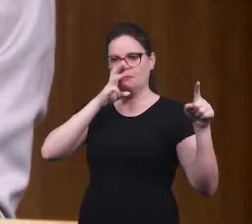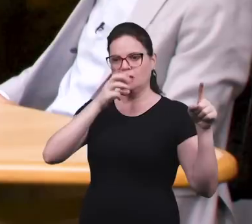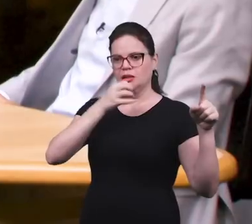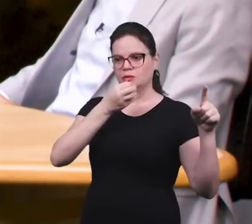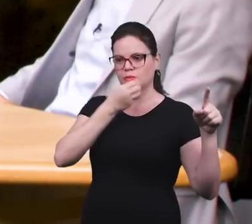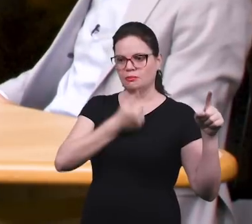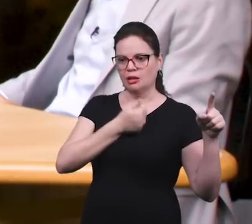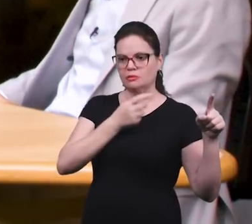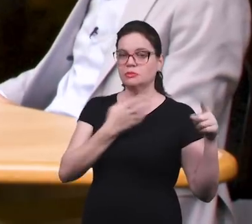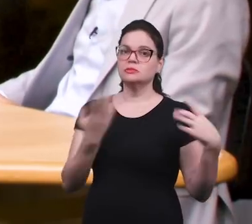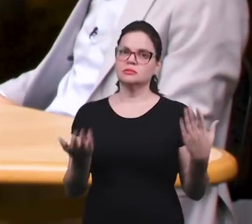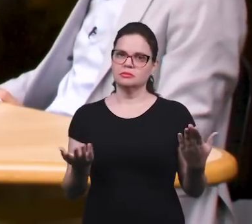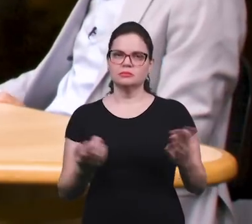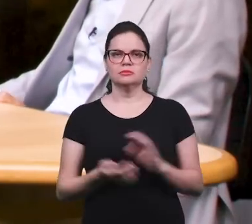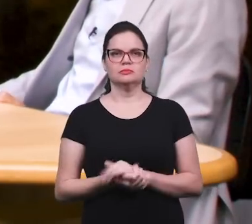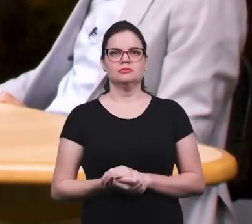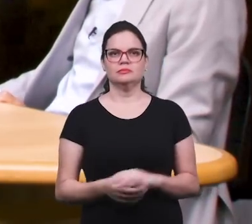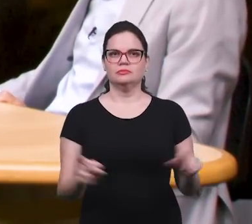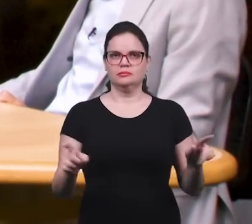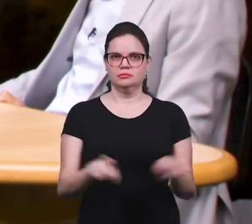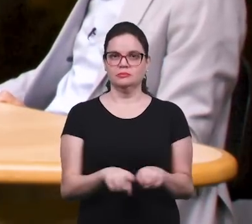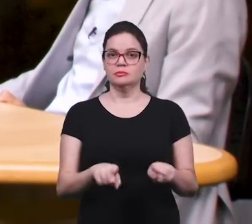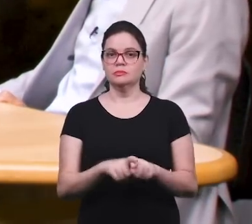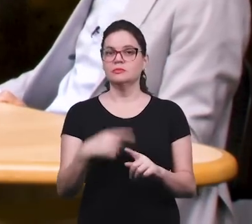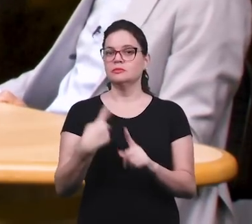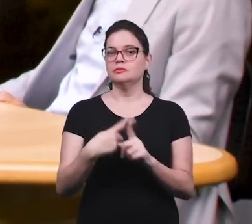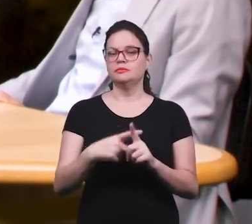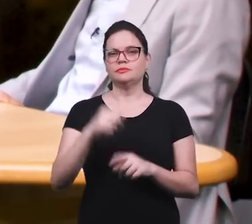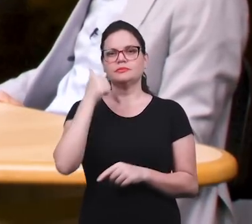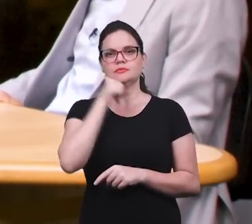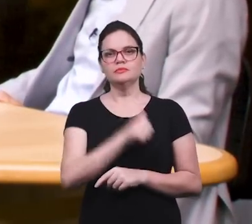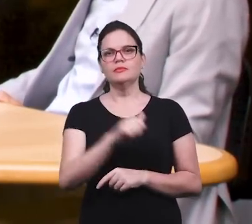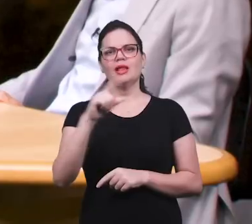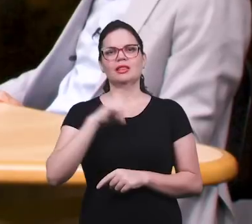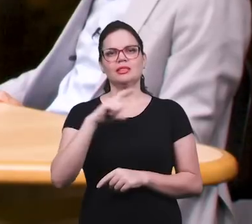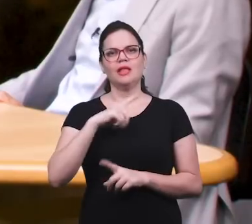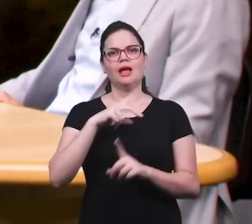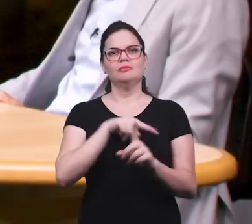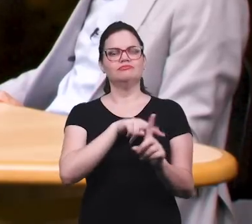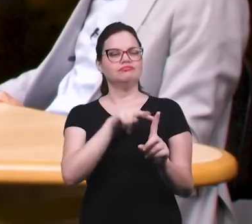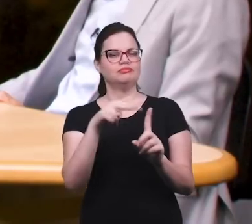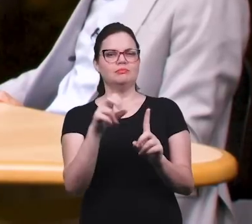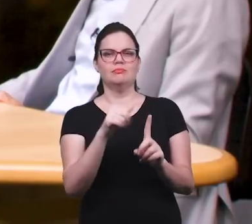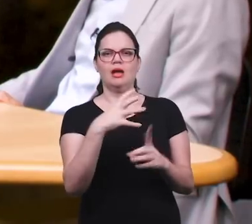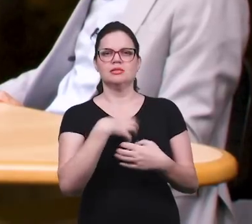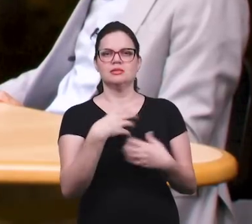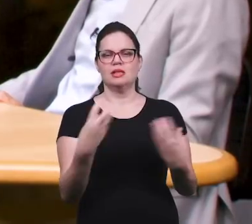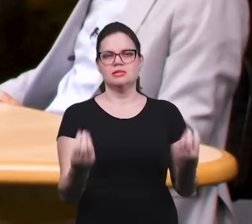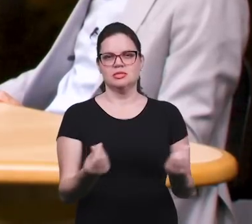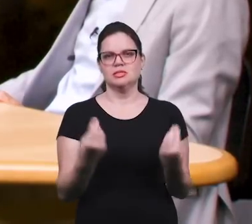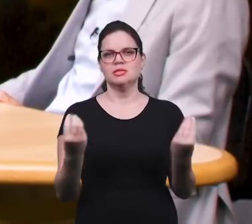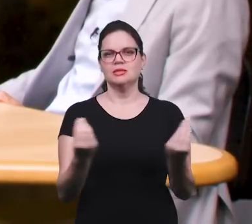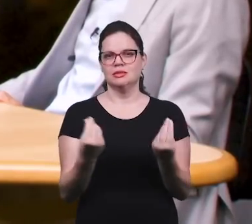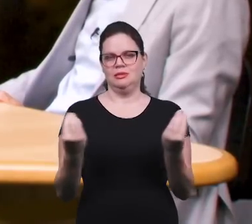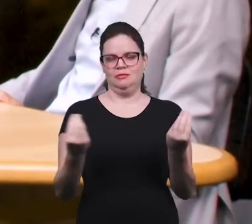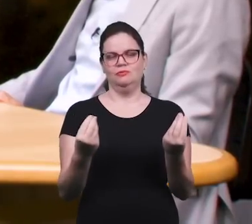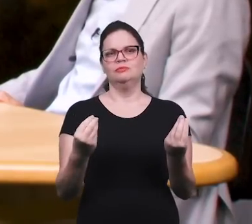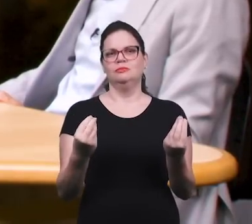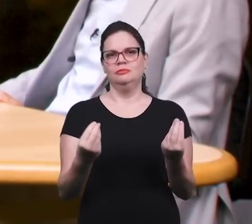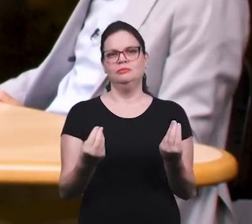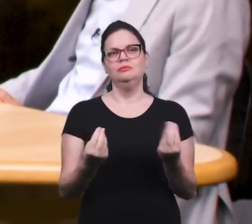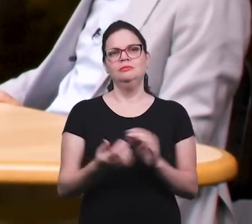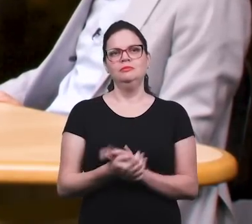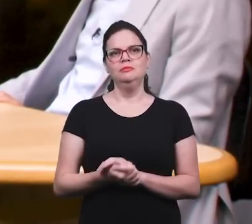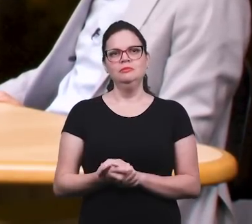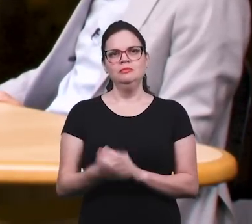esse olhar, né? E ela tem mais sensível. A gente fala da questão do vaso mais